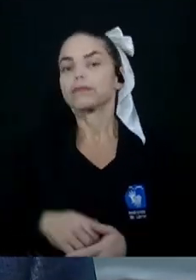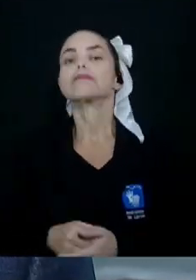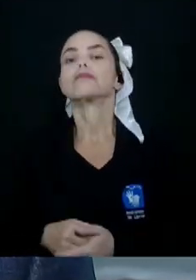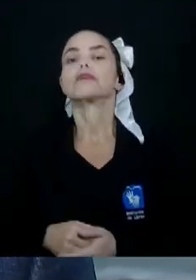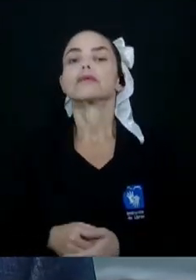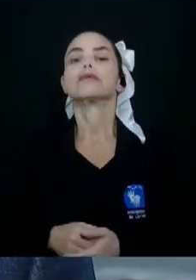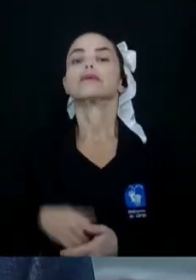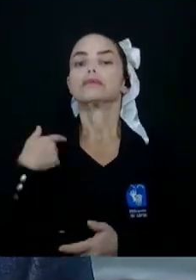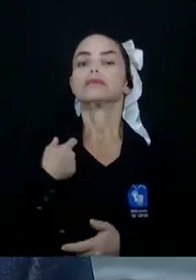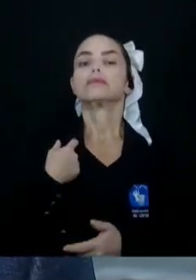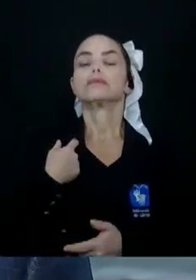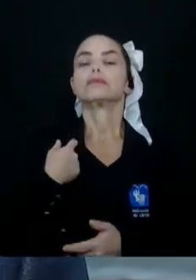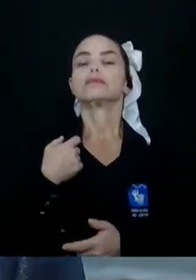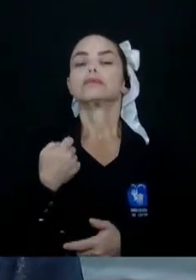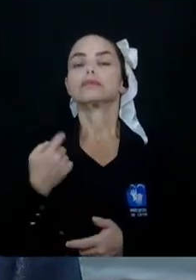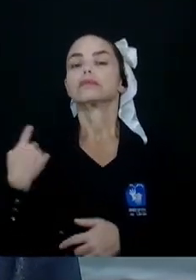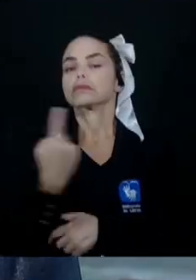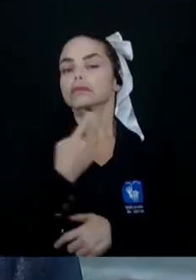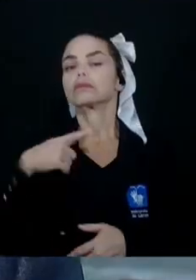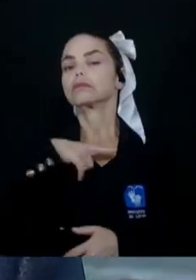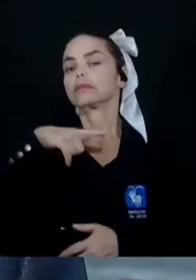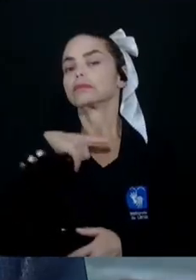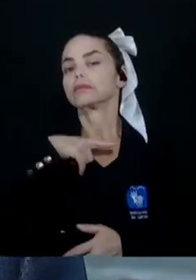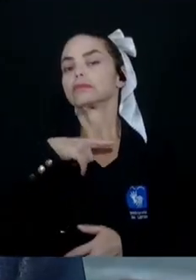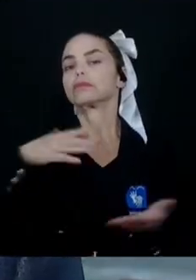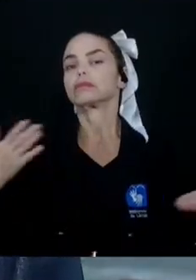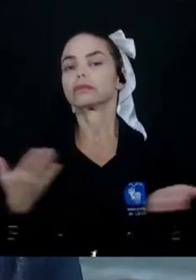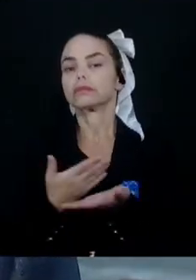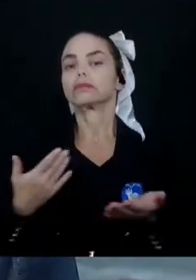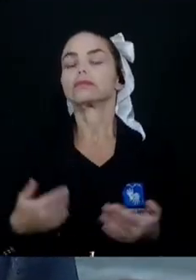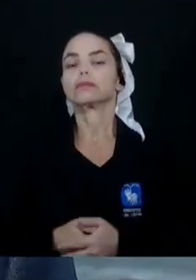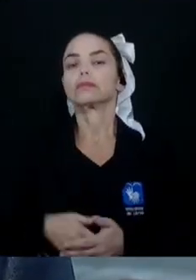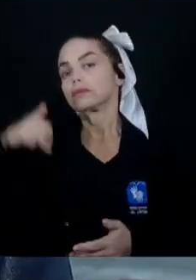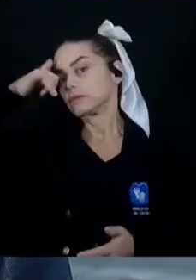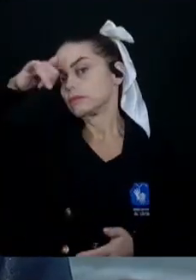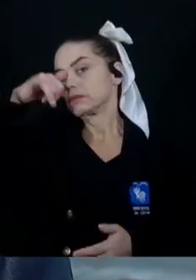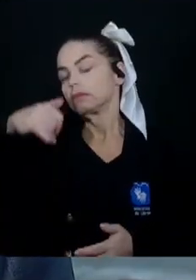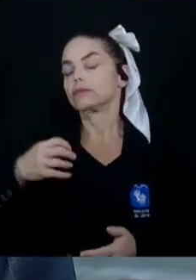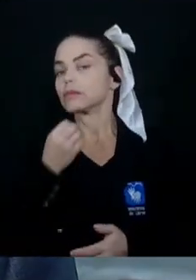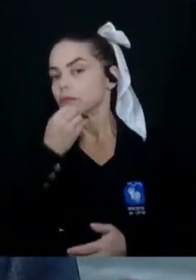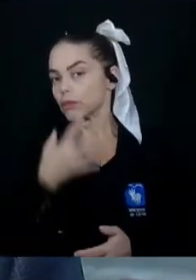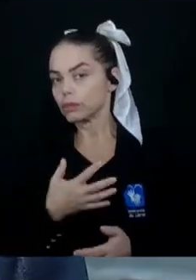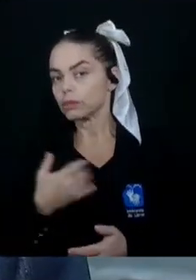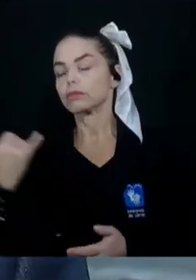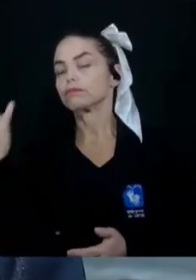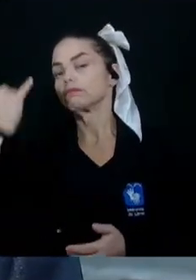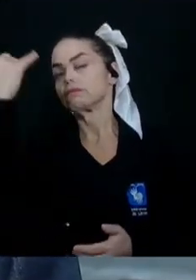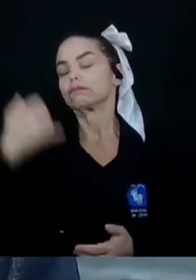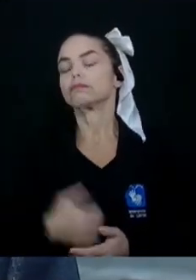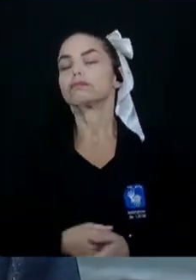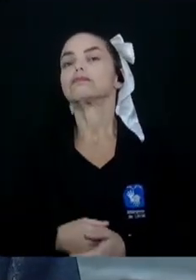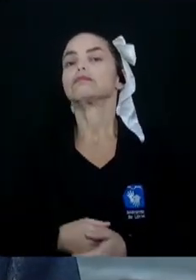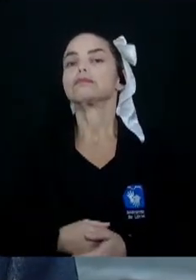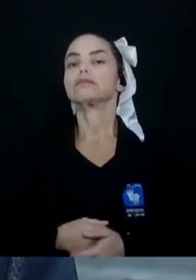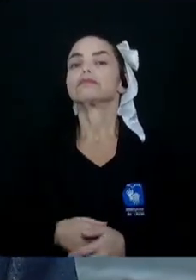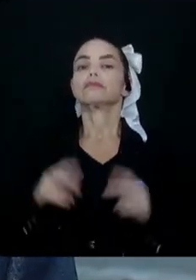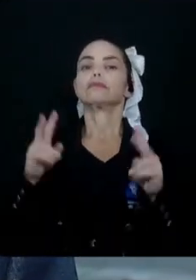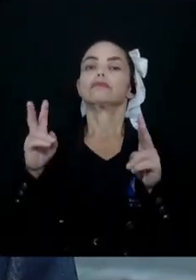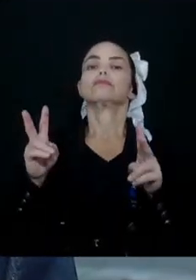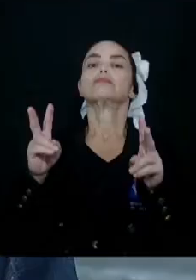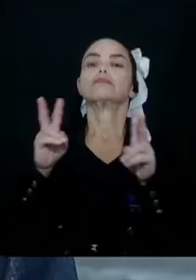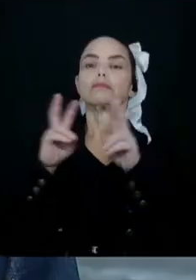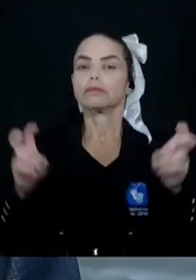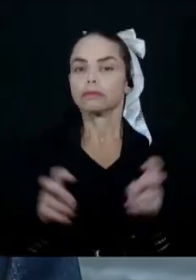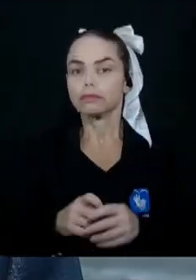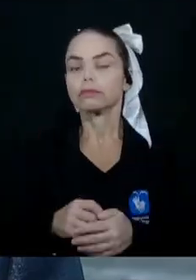nós todos temos que fazer, né? Hoje toda a prevenção ela é válida. E quando a gente fala da questão dessa proposta da